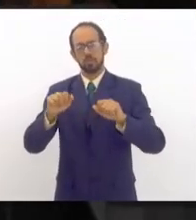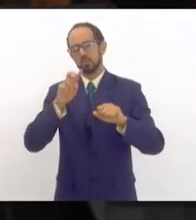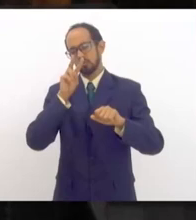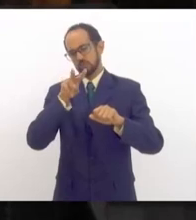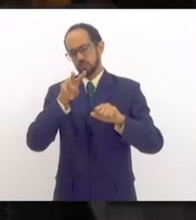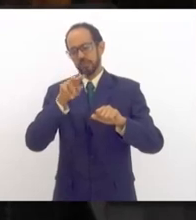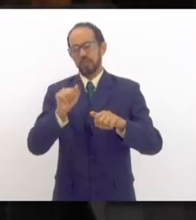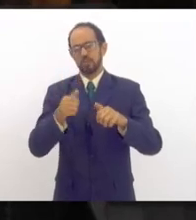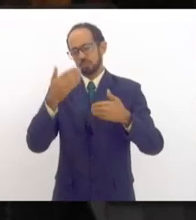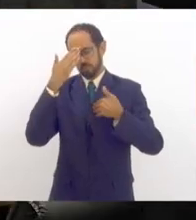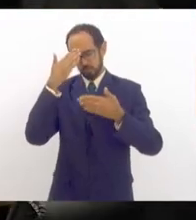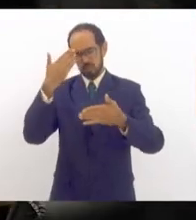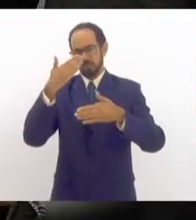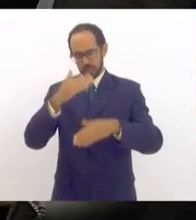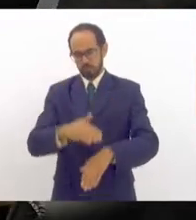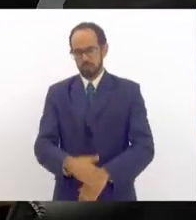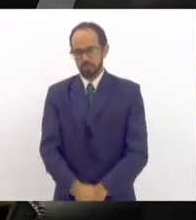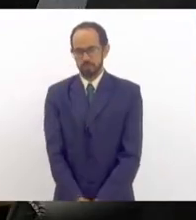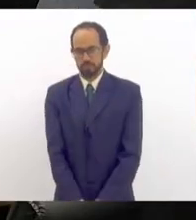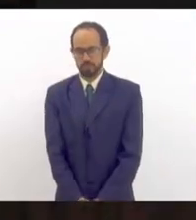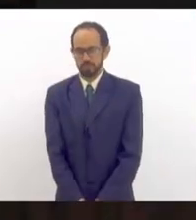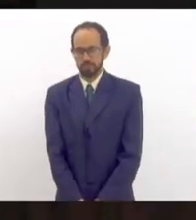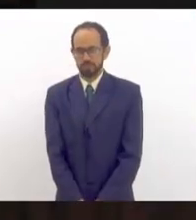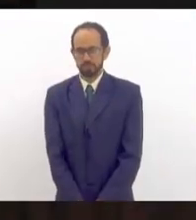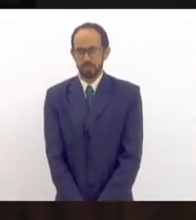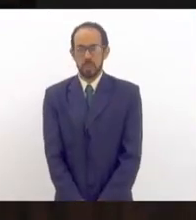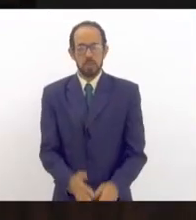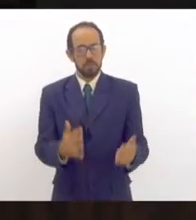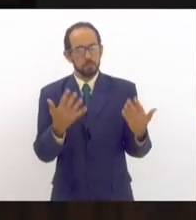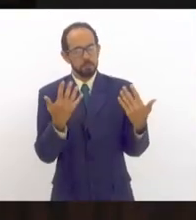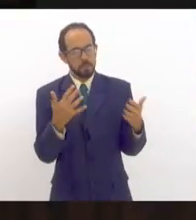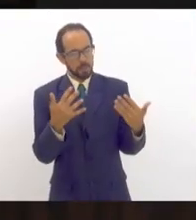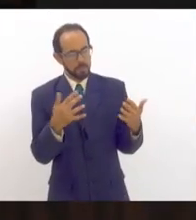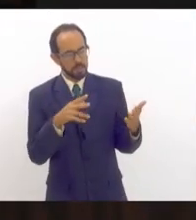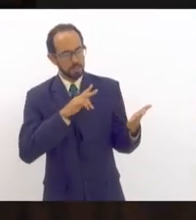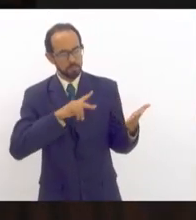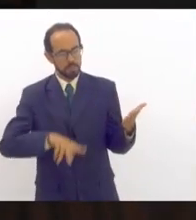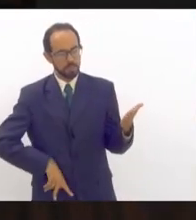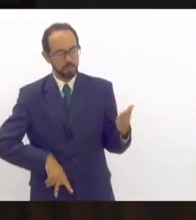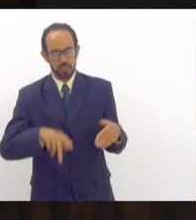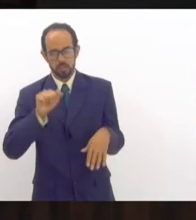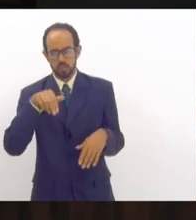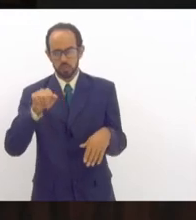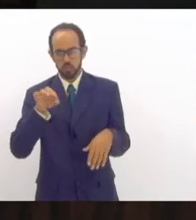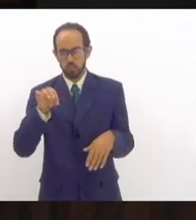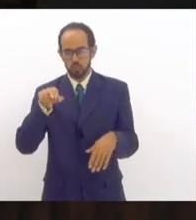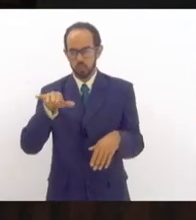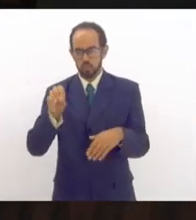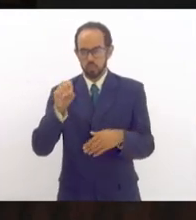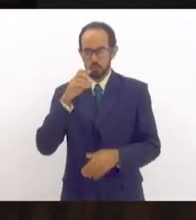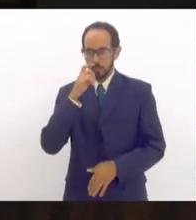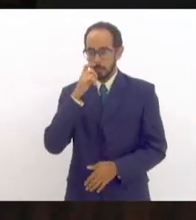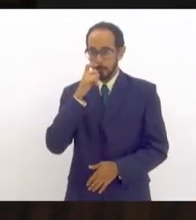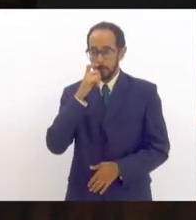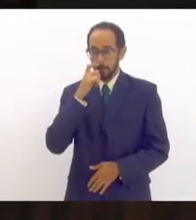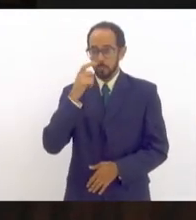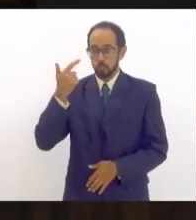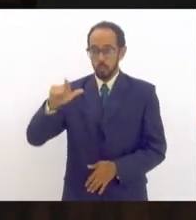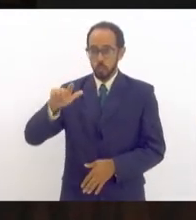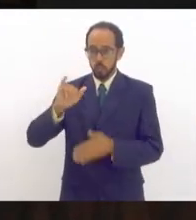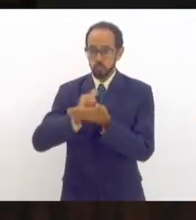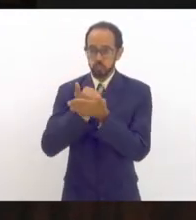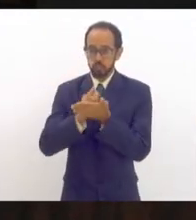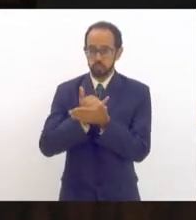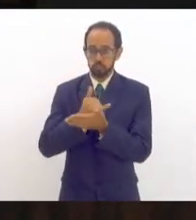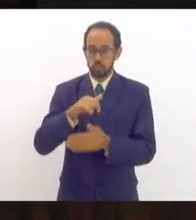Muito obrigado Parabéns aí Presidente Antônio de Paula próximo da doer